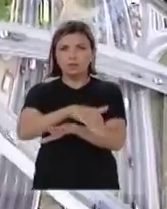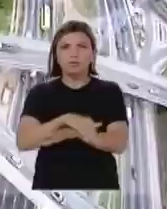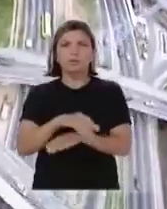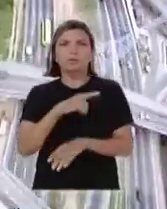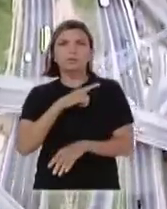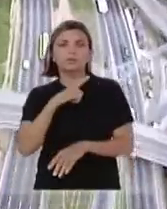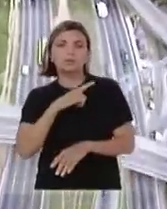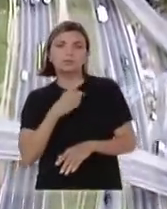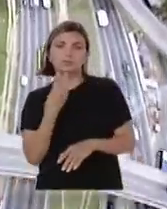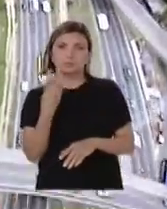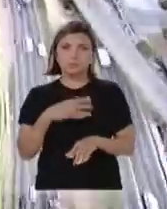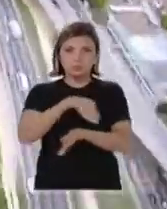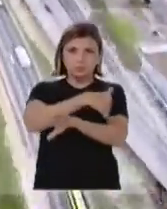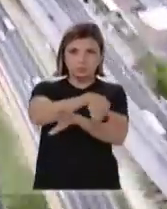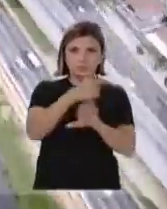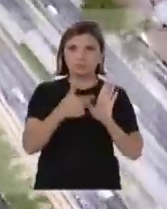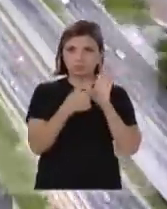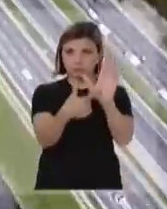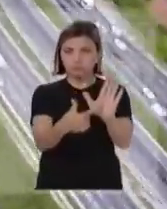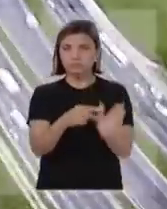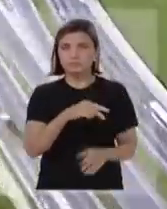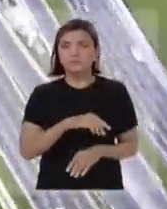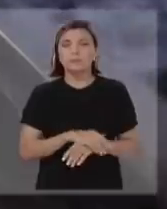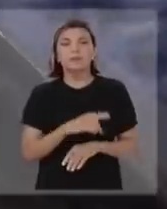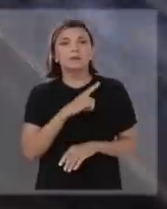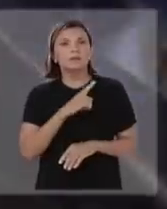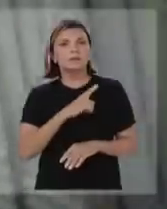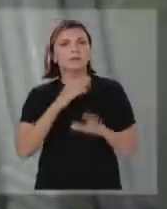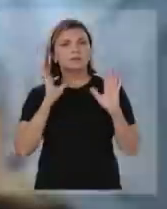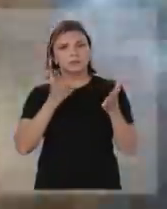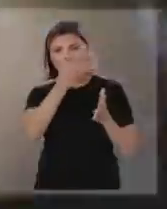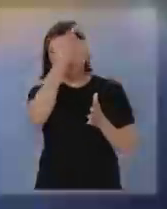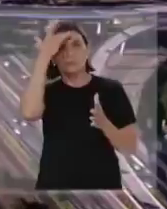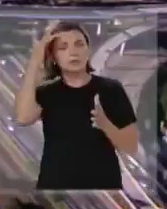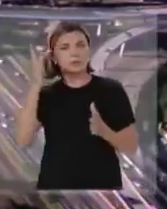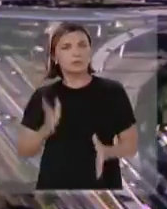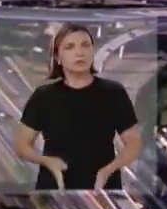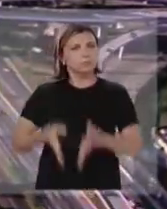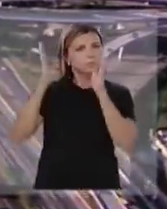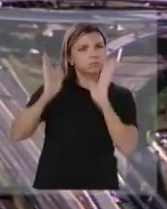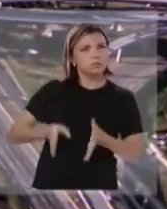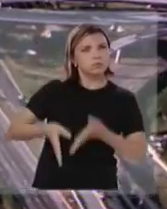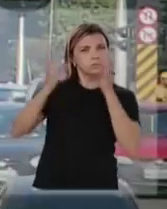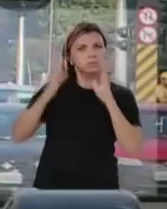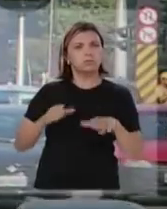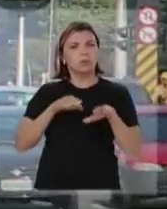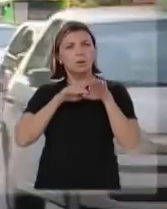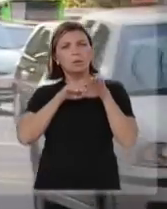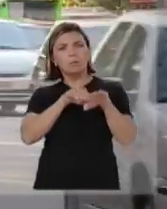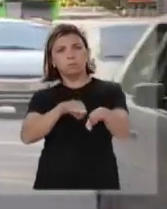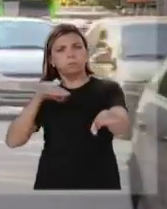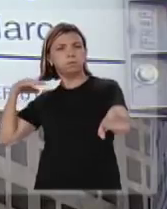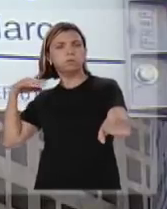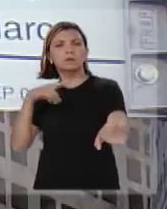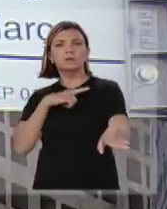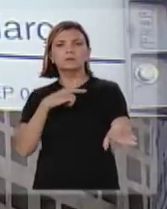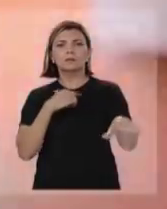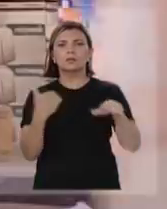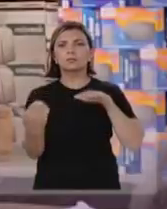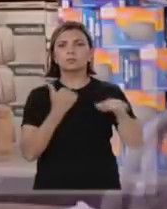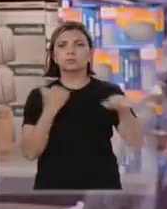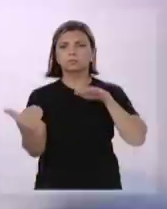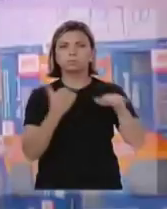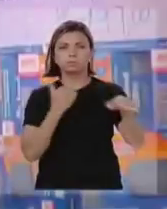rios Tamanduatei, Pinheiros e Tietê. Por todos os lados, há imensos prédios, trânsito e